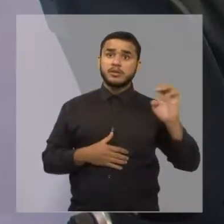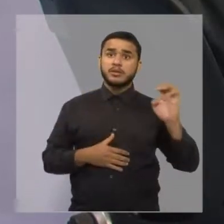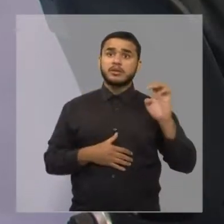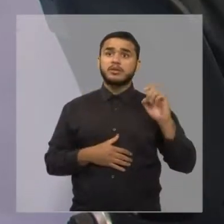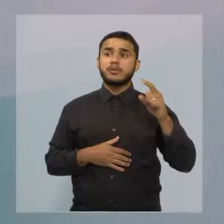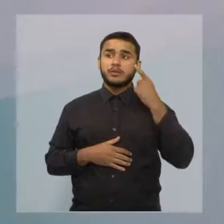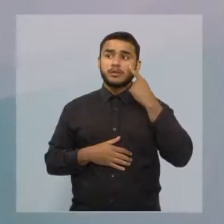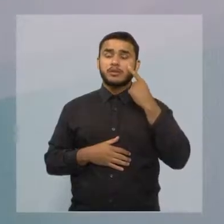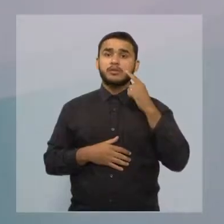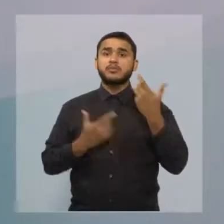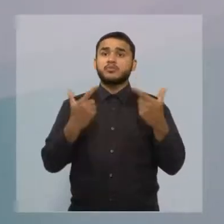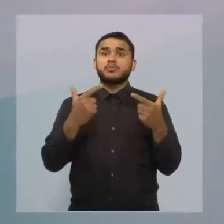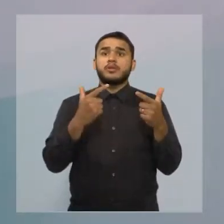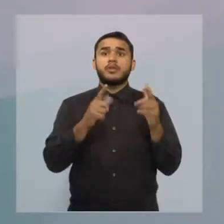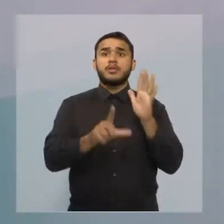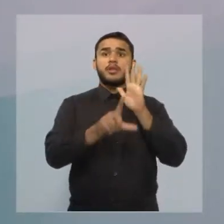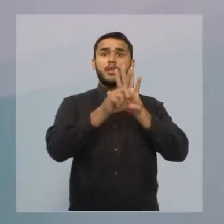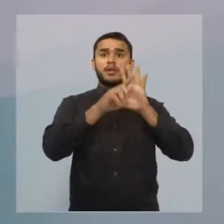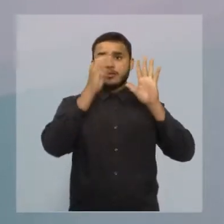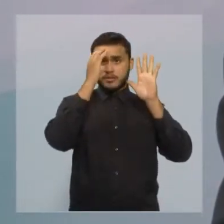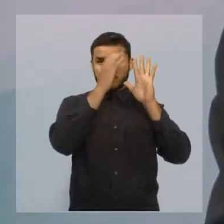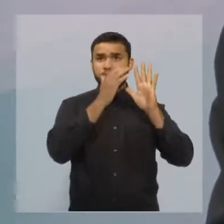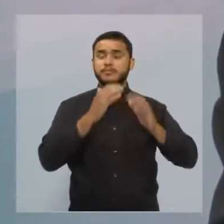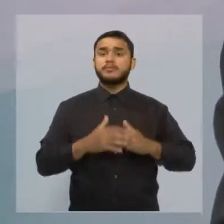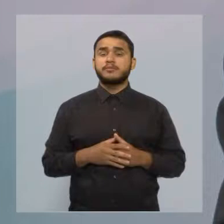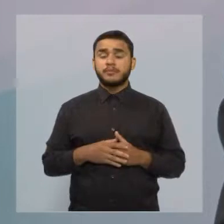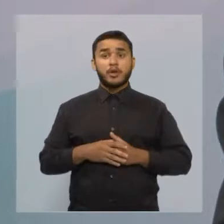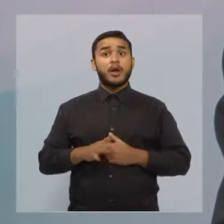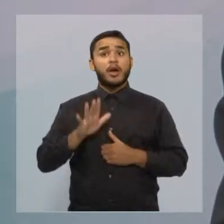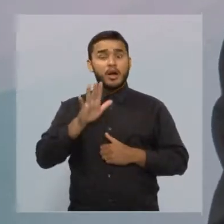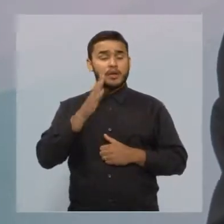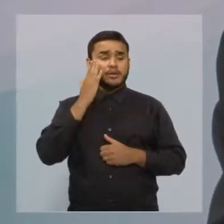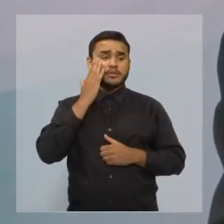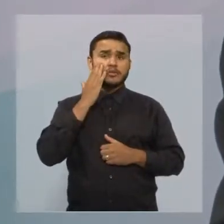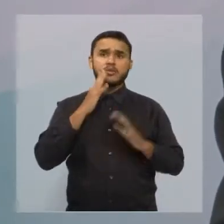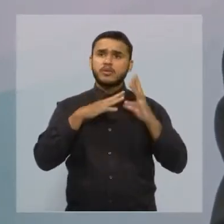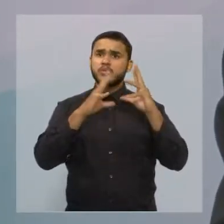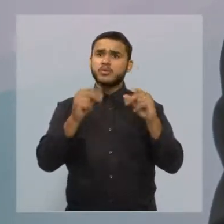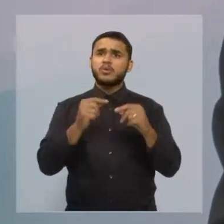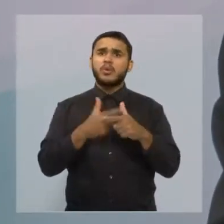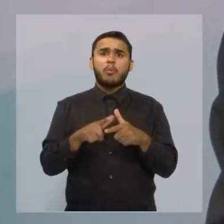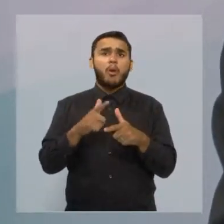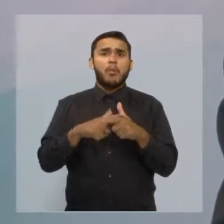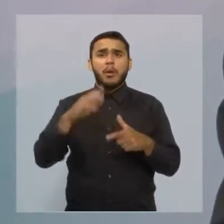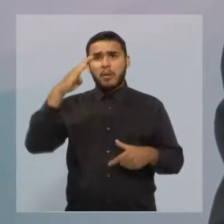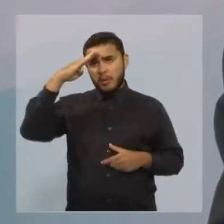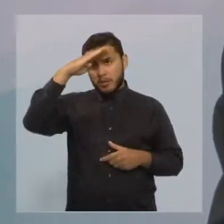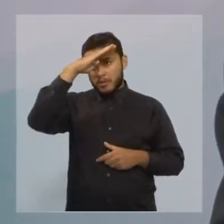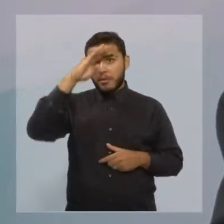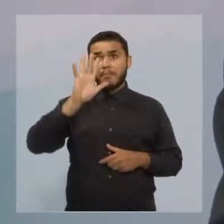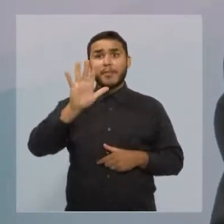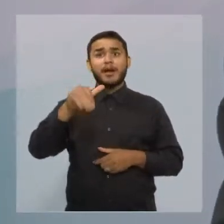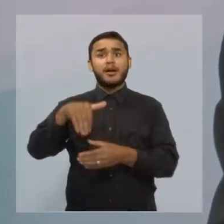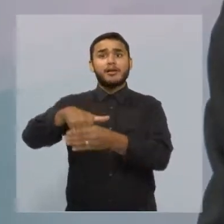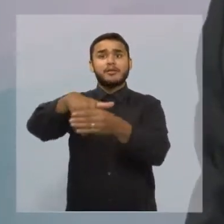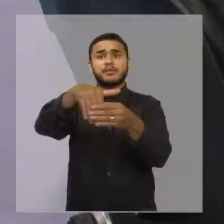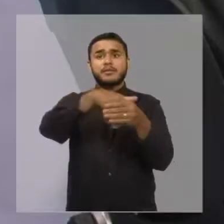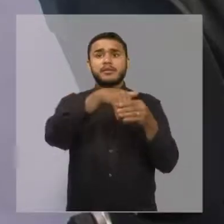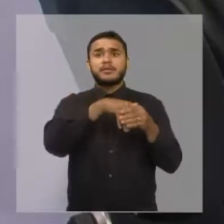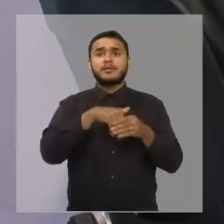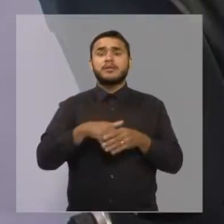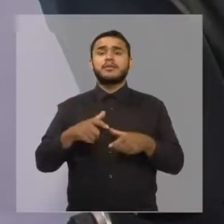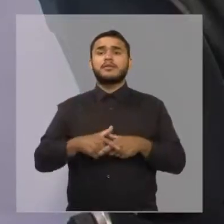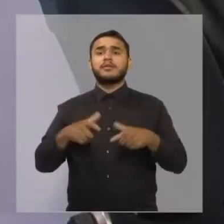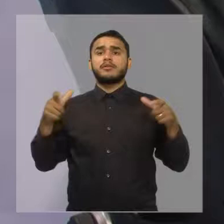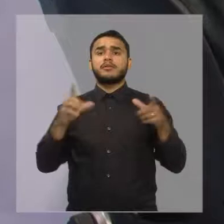é ilegal, porque o Bolsonaro, mesmo tosco como ele é, como o professor Rui colocou, foi eleito por maioria,